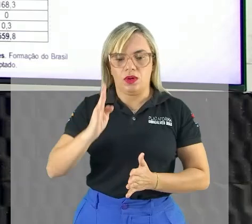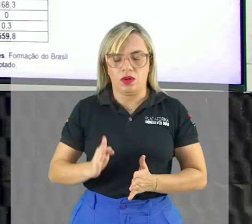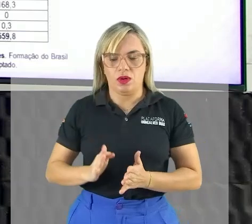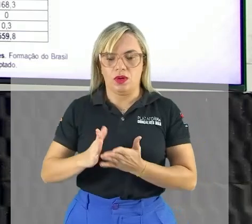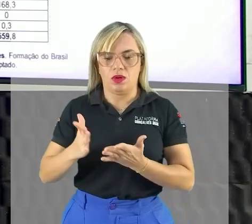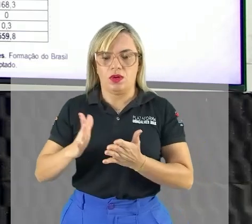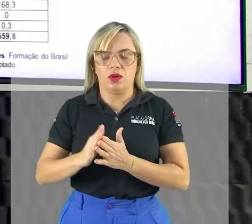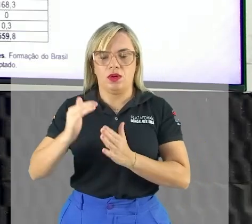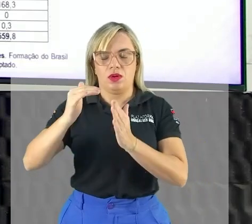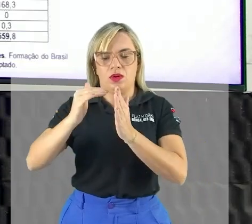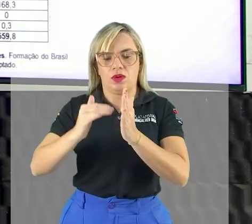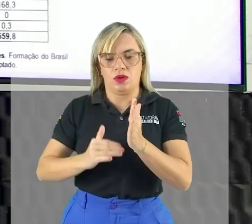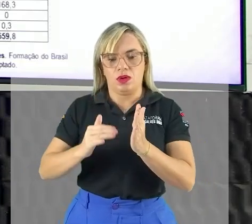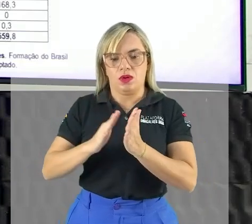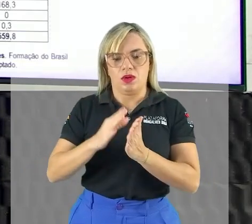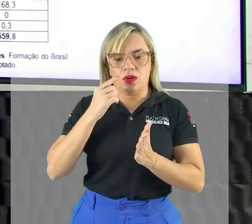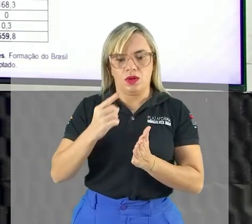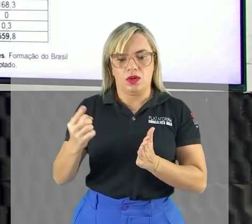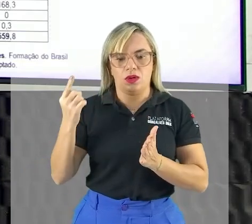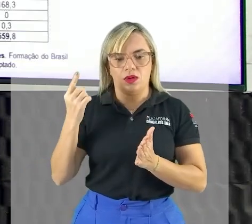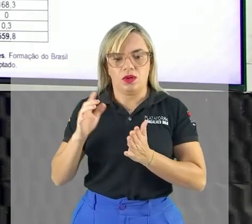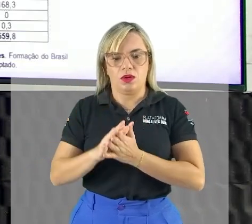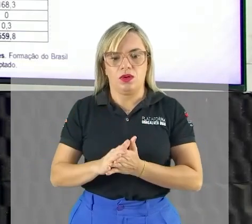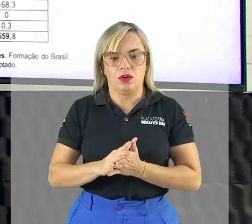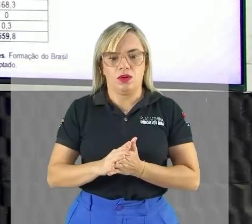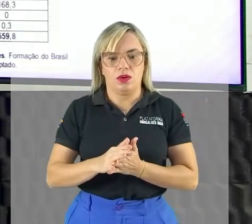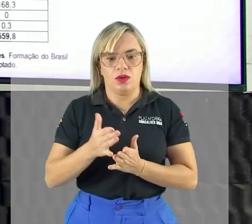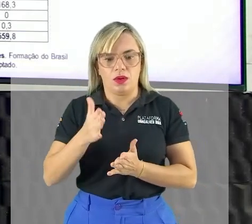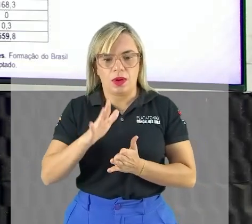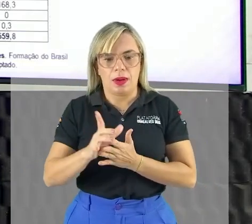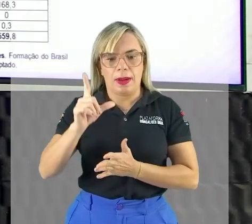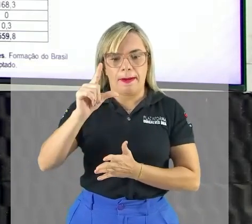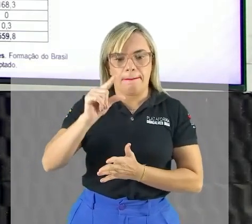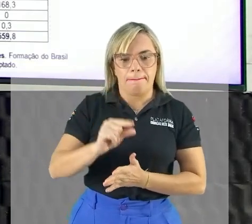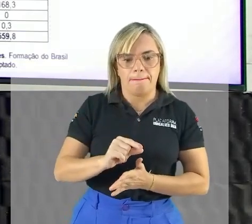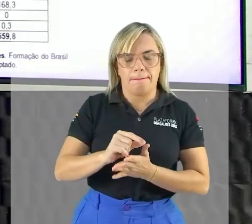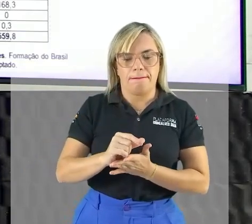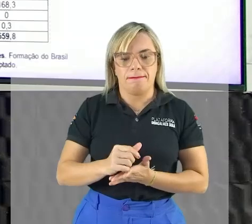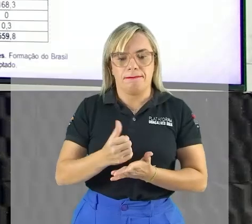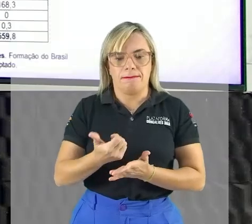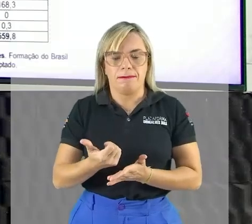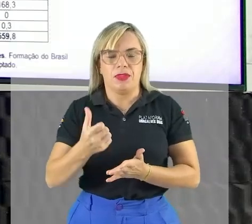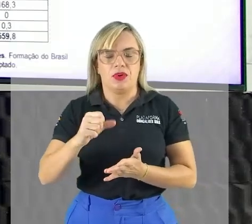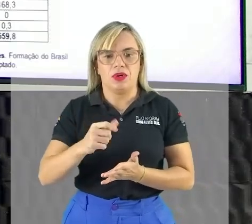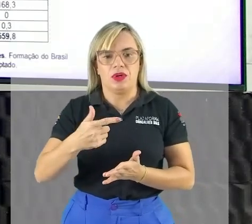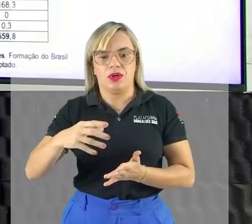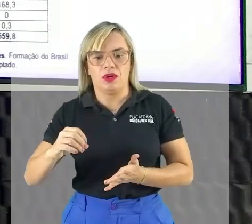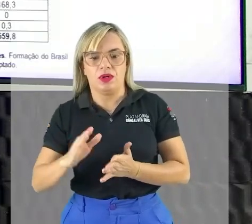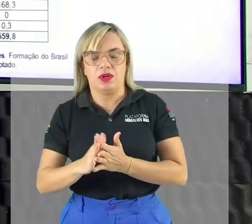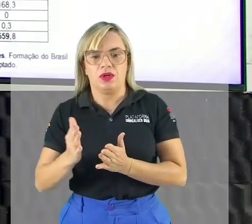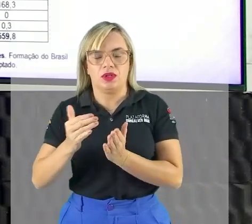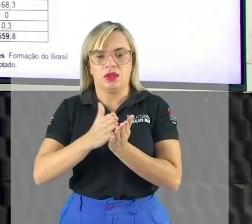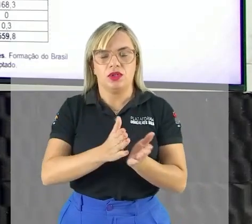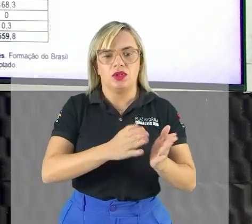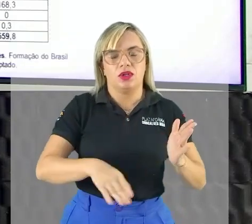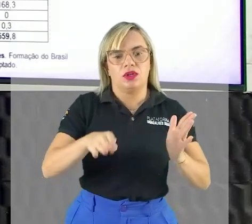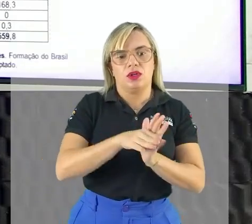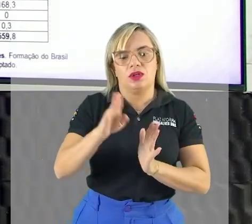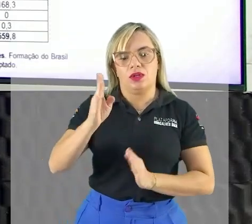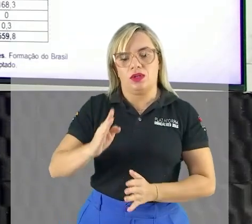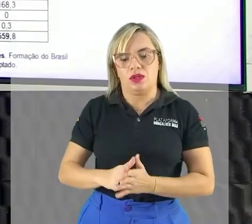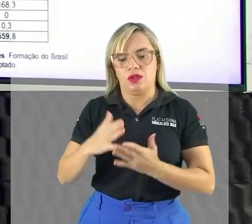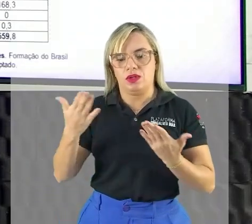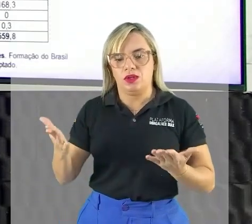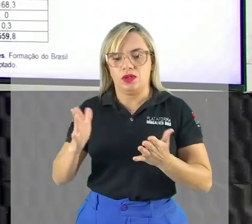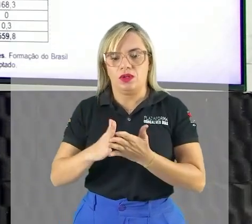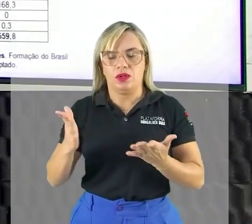quando chega em 1870 você já tem um quantitativo pequeno né de desembarcados aqui no Brasil e aí Claro o fim do do tráfico